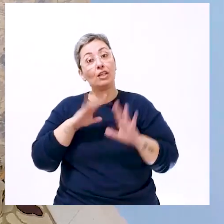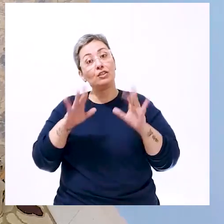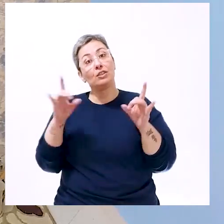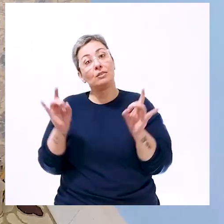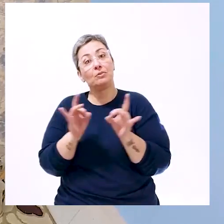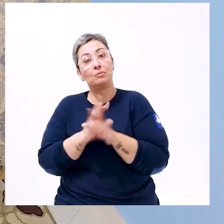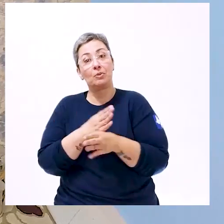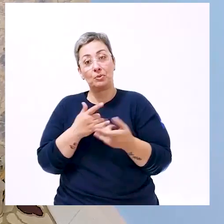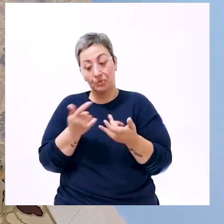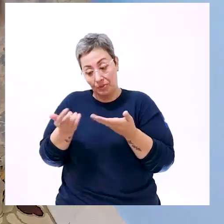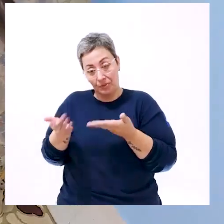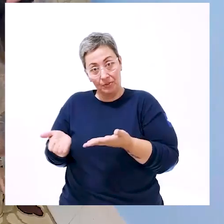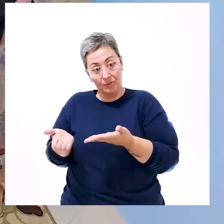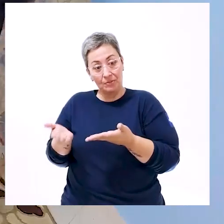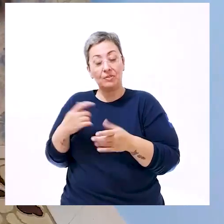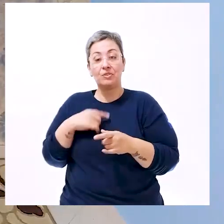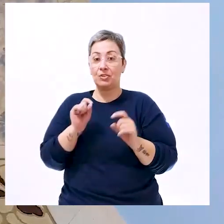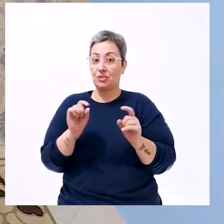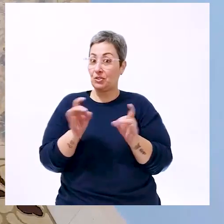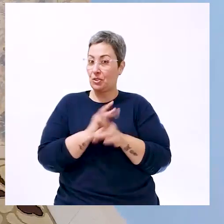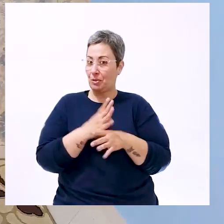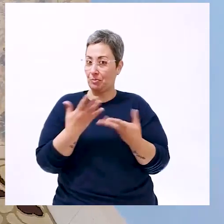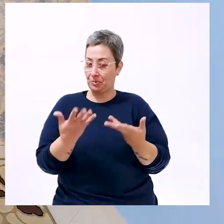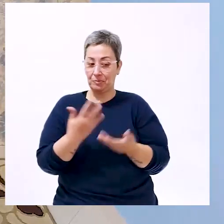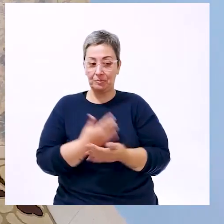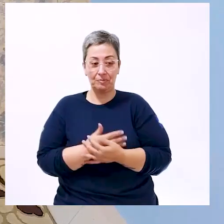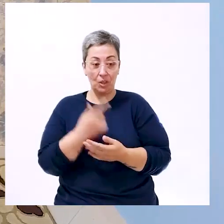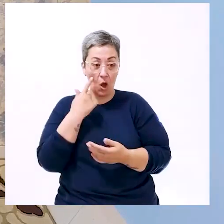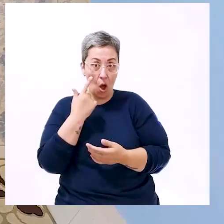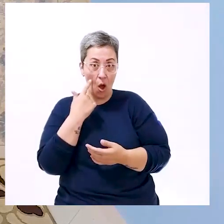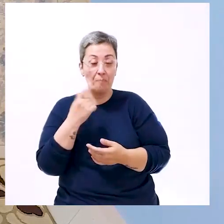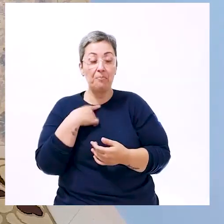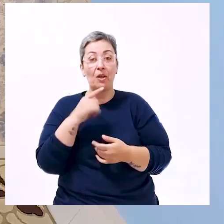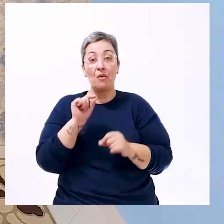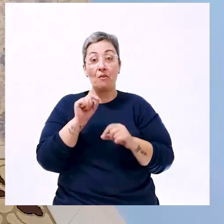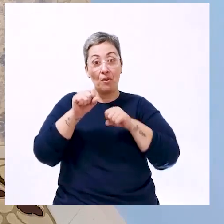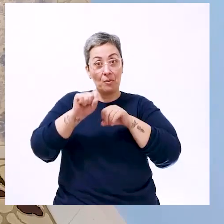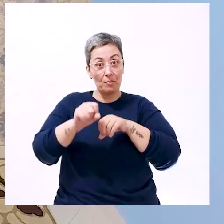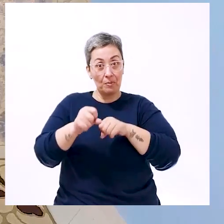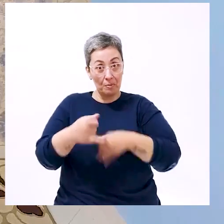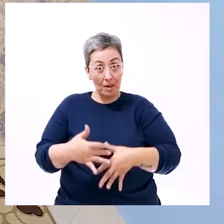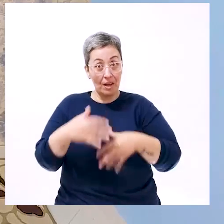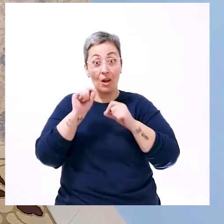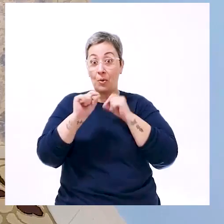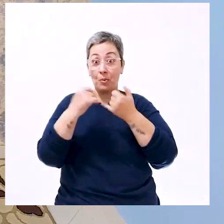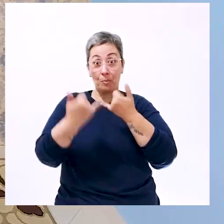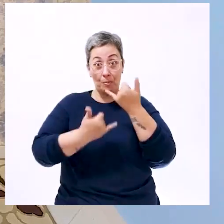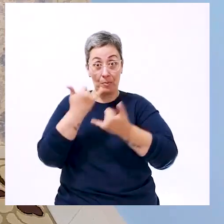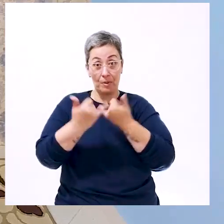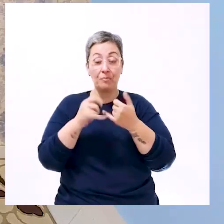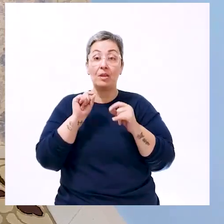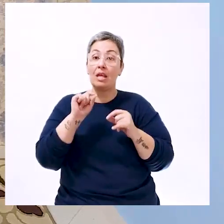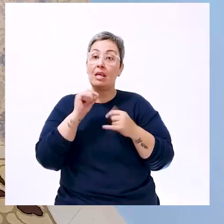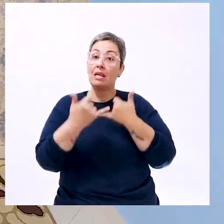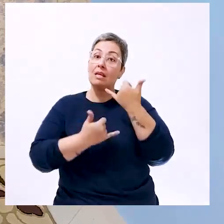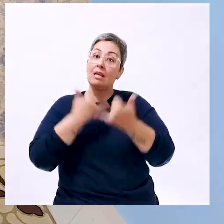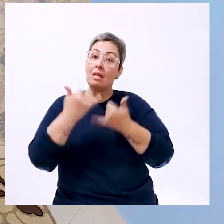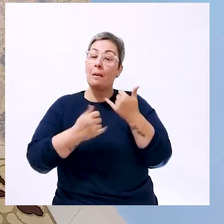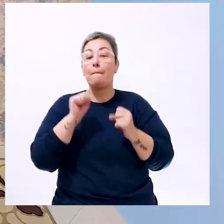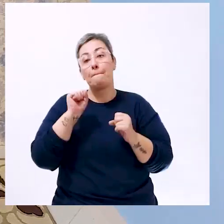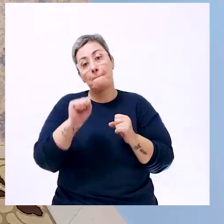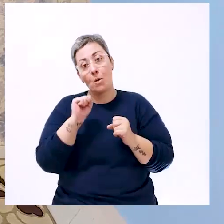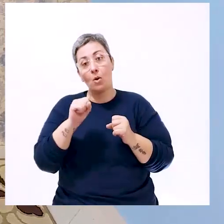Eu já tenho a minha aqui prontinha, tá vendo? E eu vou explicar pra vocês como brinca. Essa